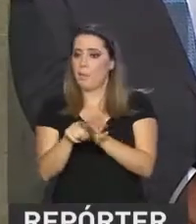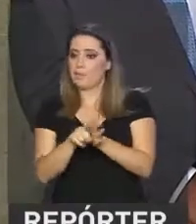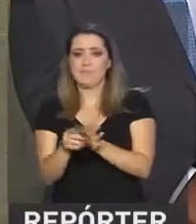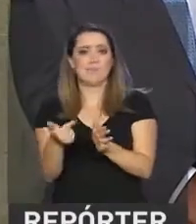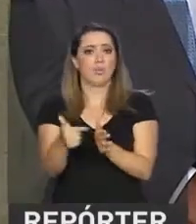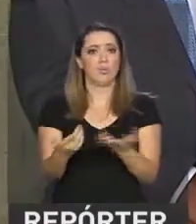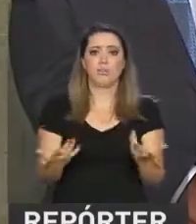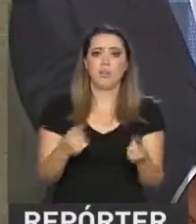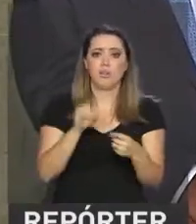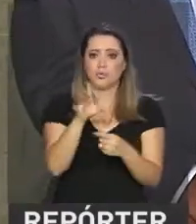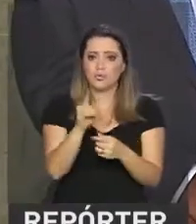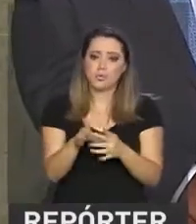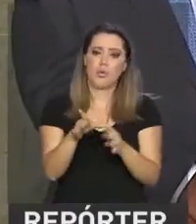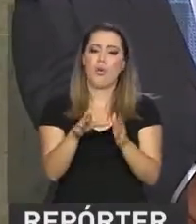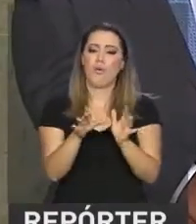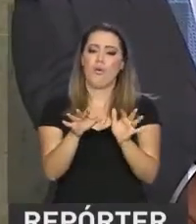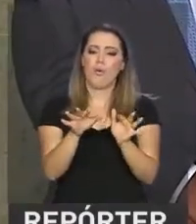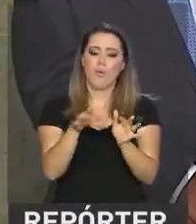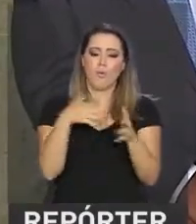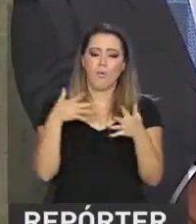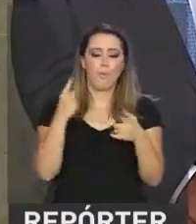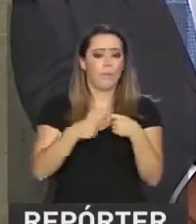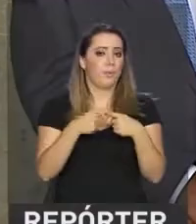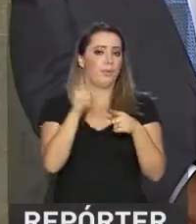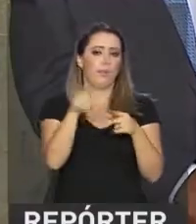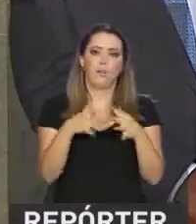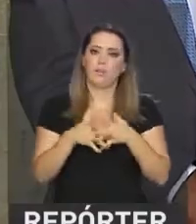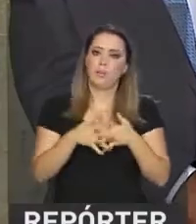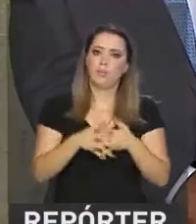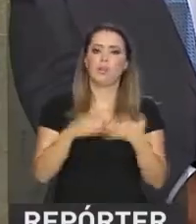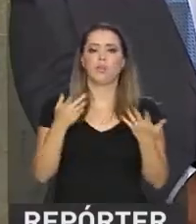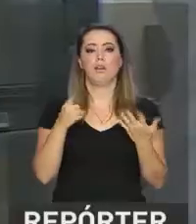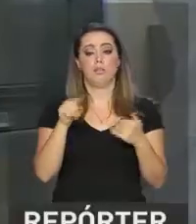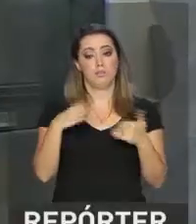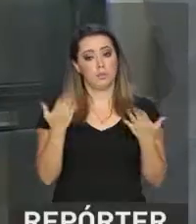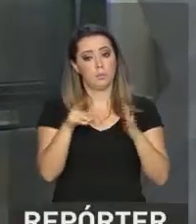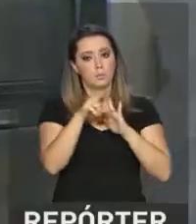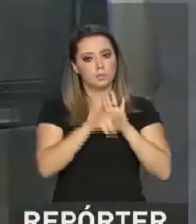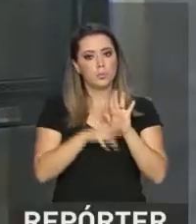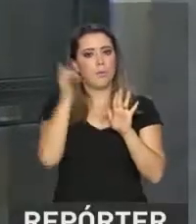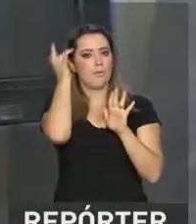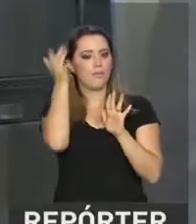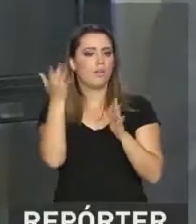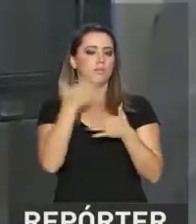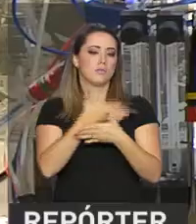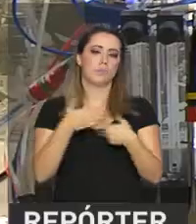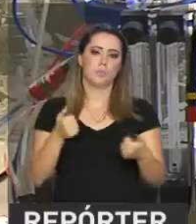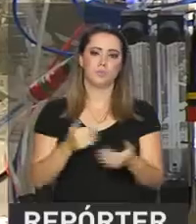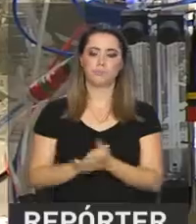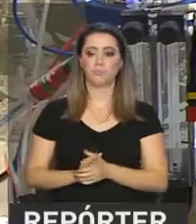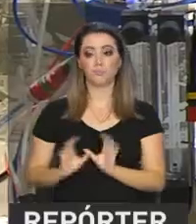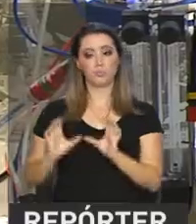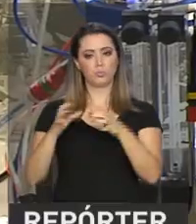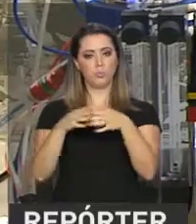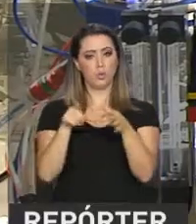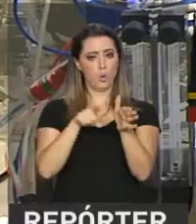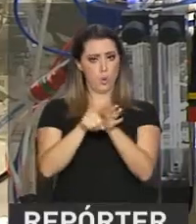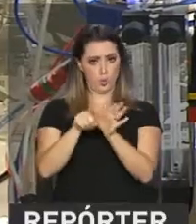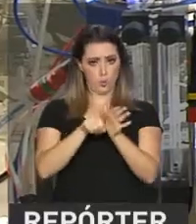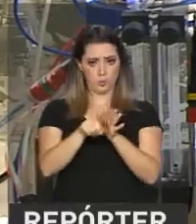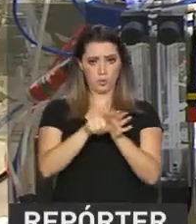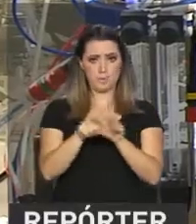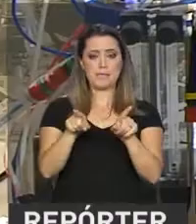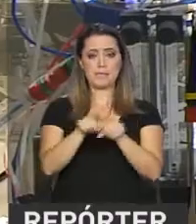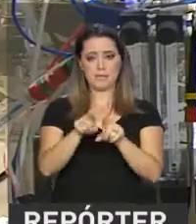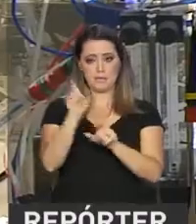científico propriamente então esse é um ponto essencial que isso pode ajudar o pesquisador também sai ganhando com a regulamentação do